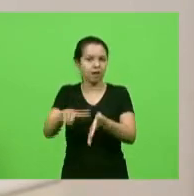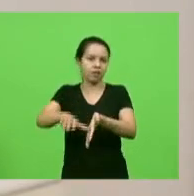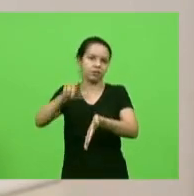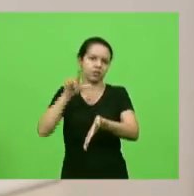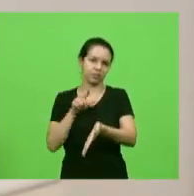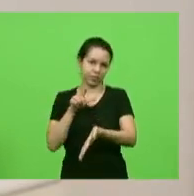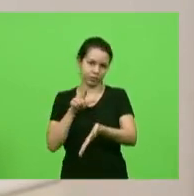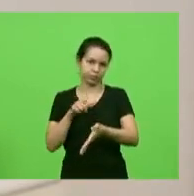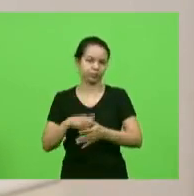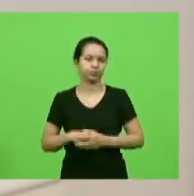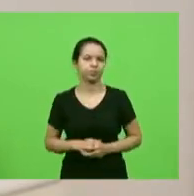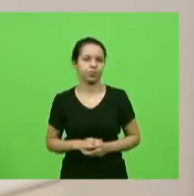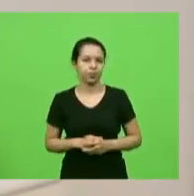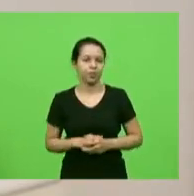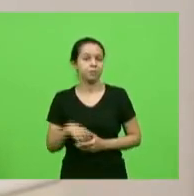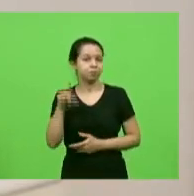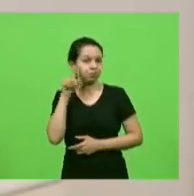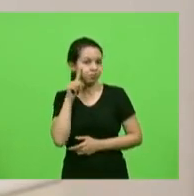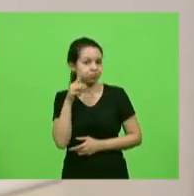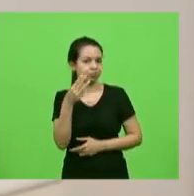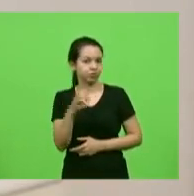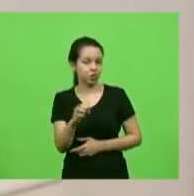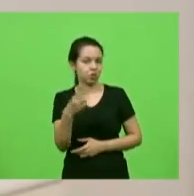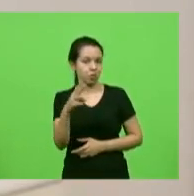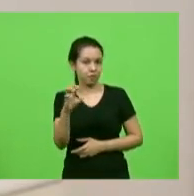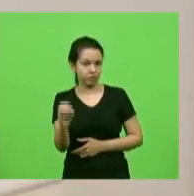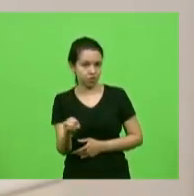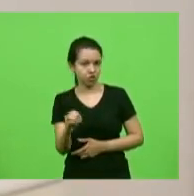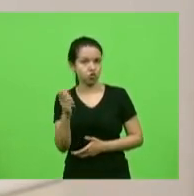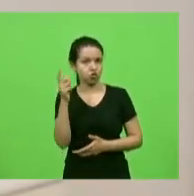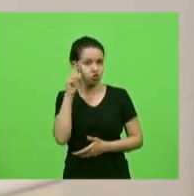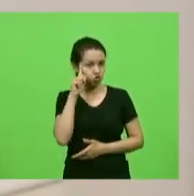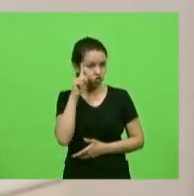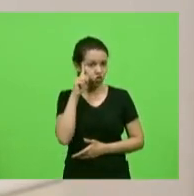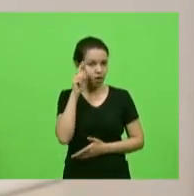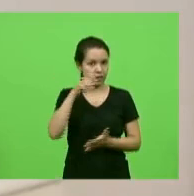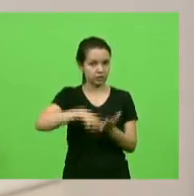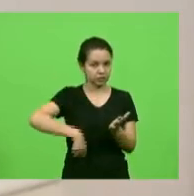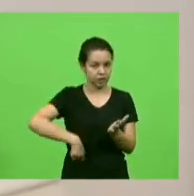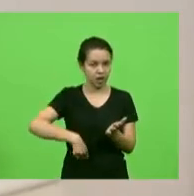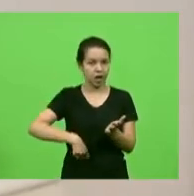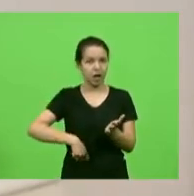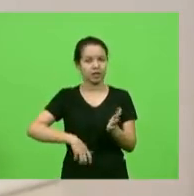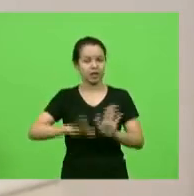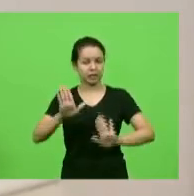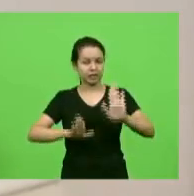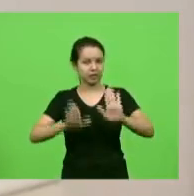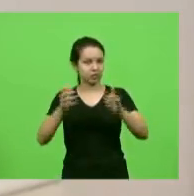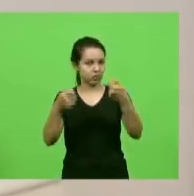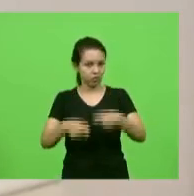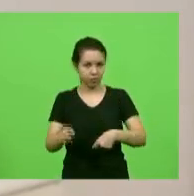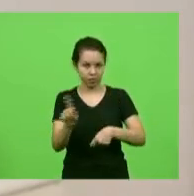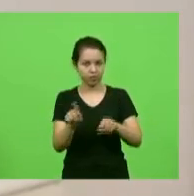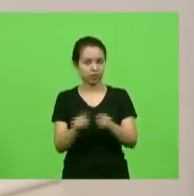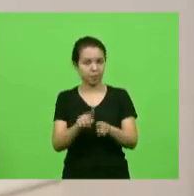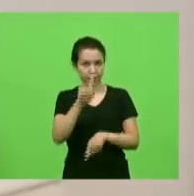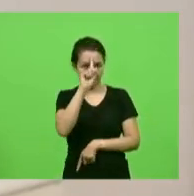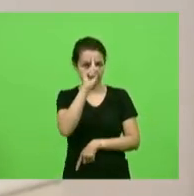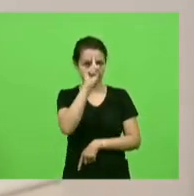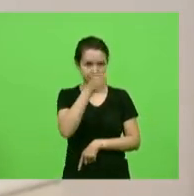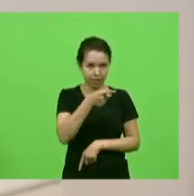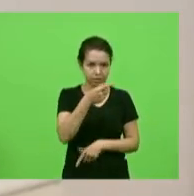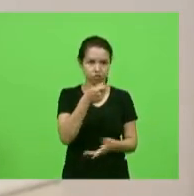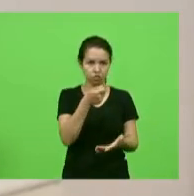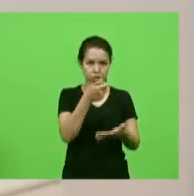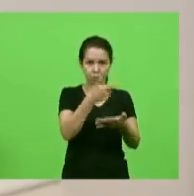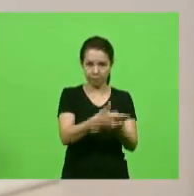de 3 de 2020, data em que for assinada a dispensa de licitação e a ordem de fornecimento no